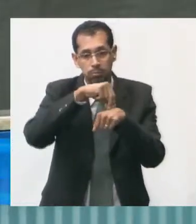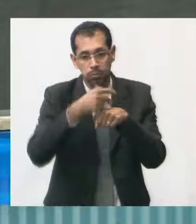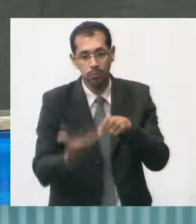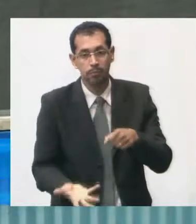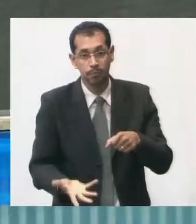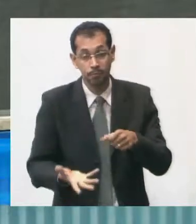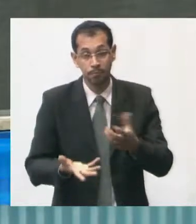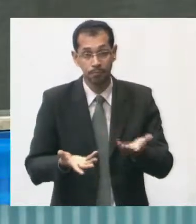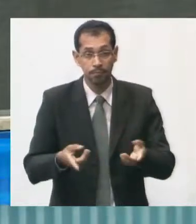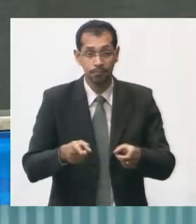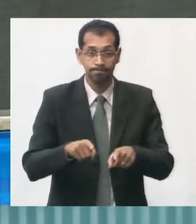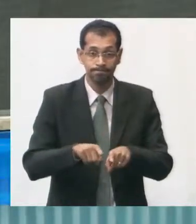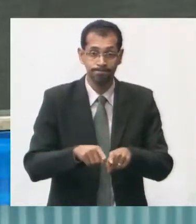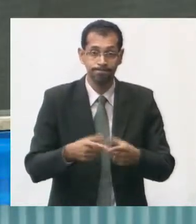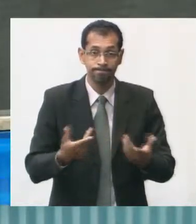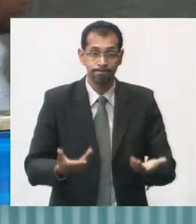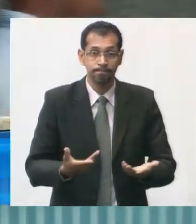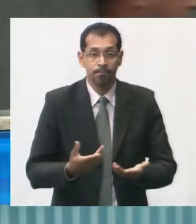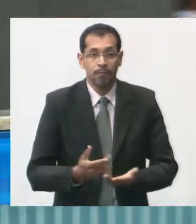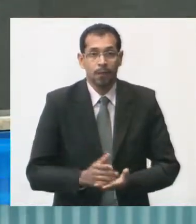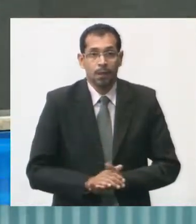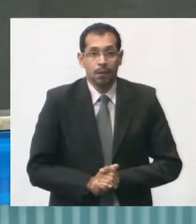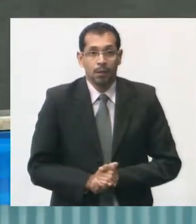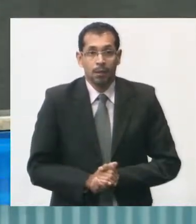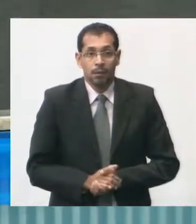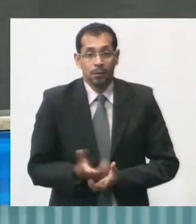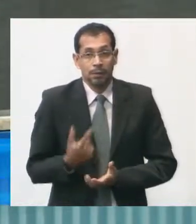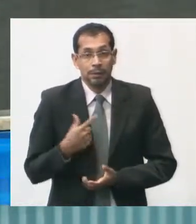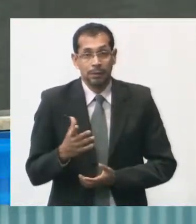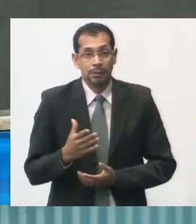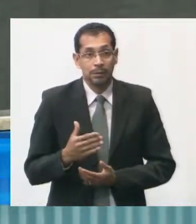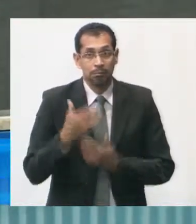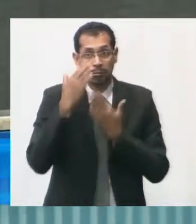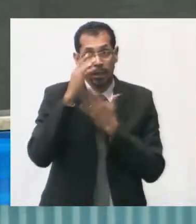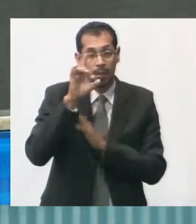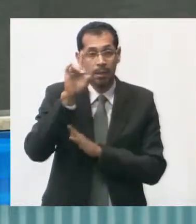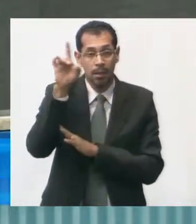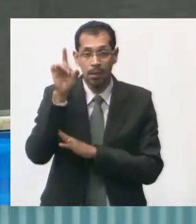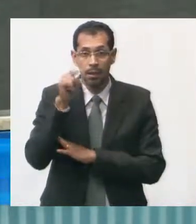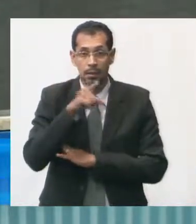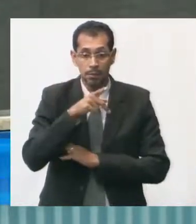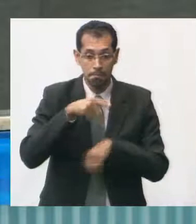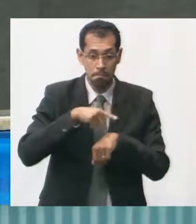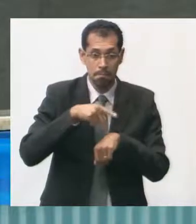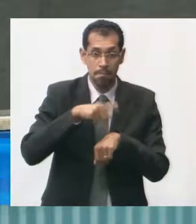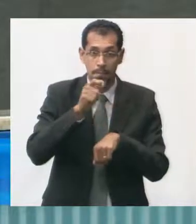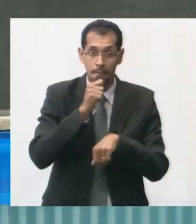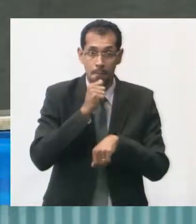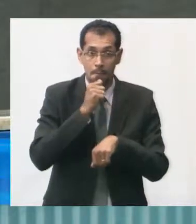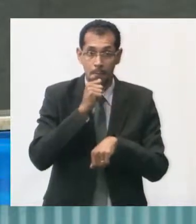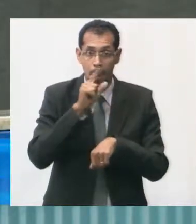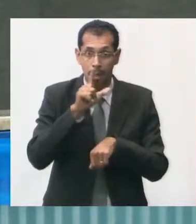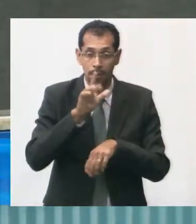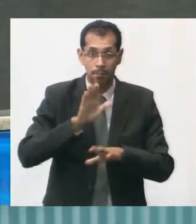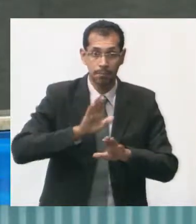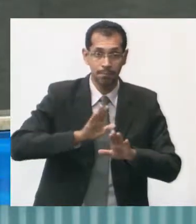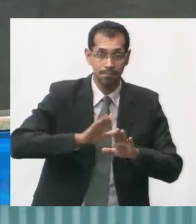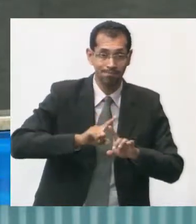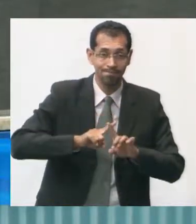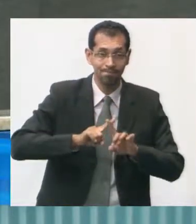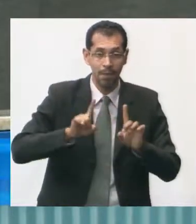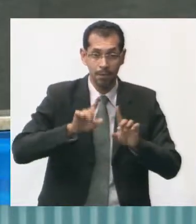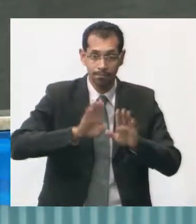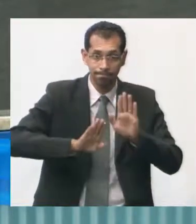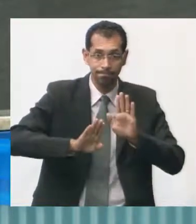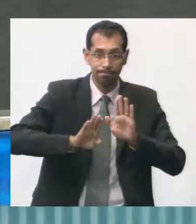Deus, a pedra ela não se moveu daquele local, mas ela está muito perigosa. Tem